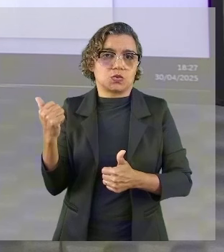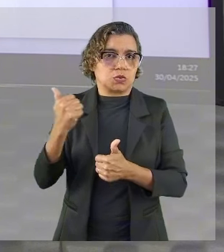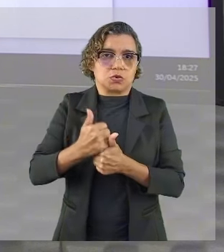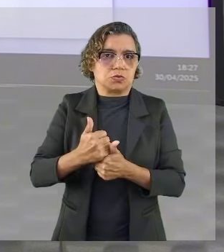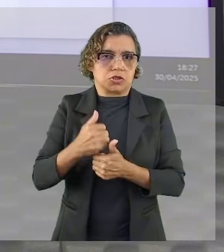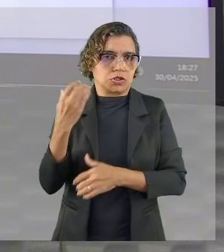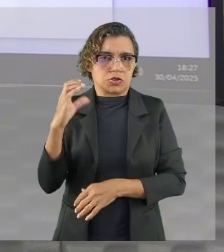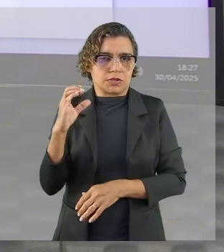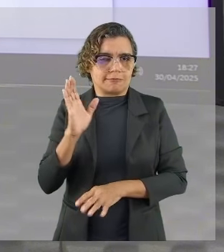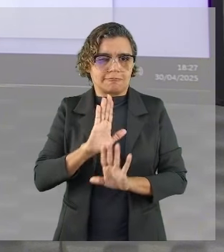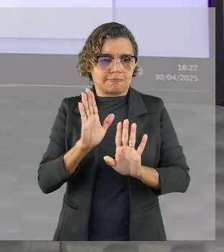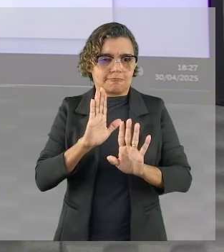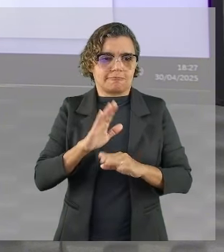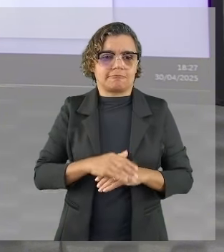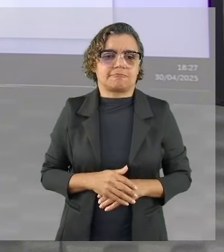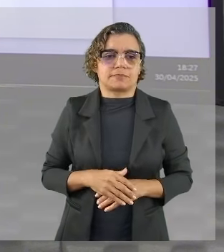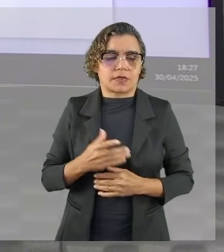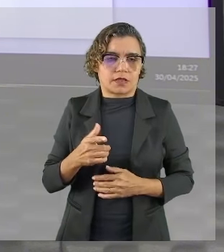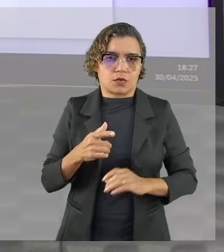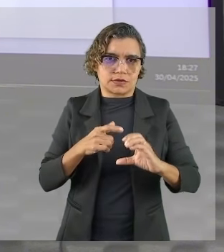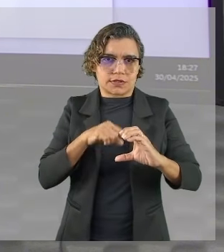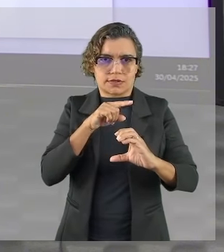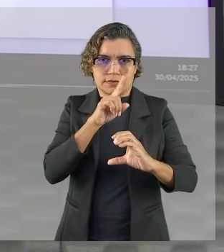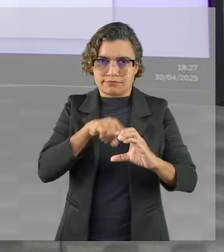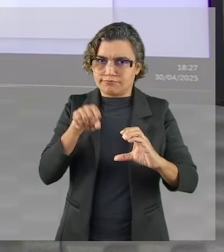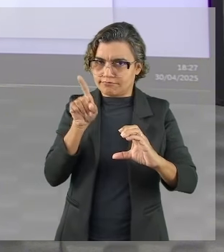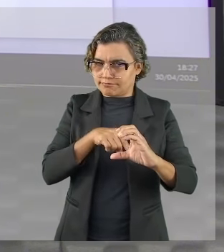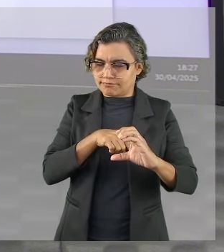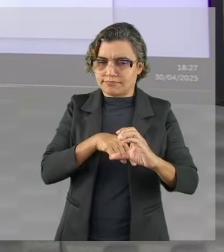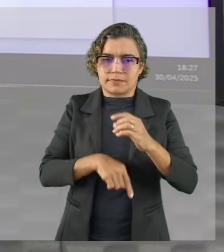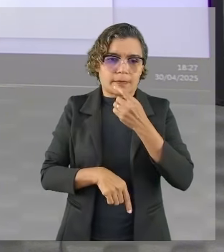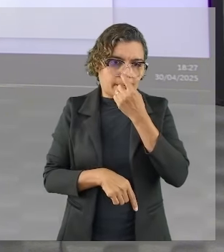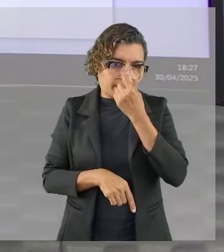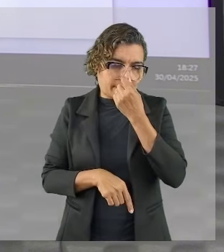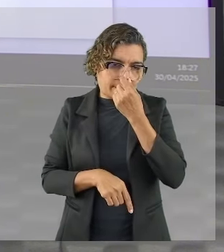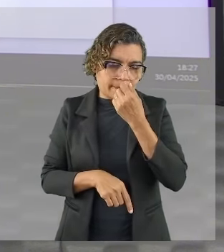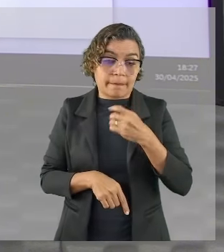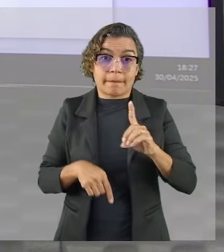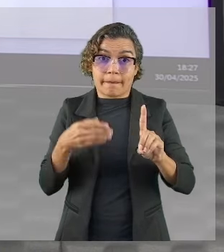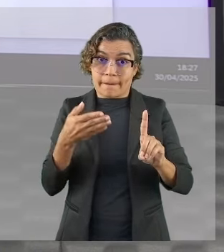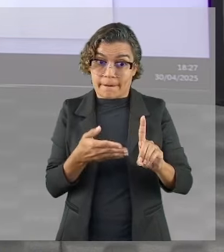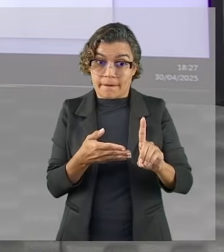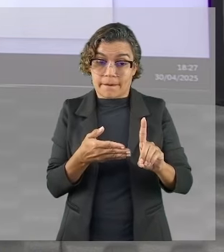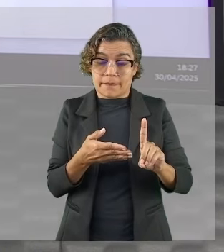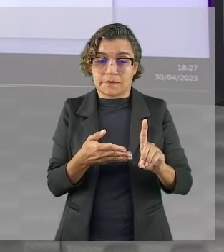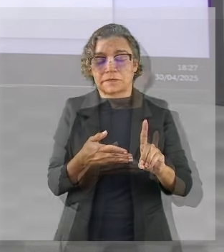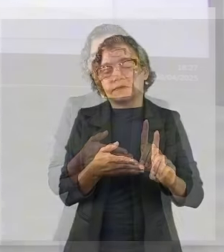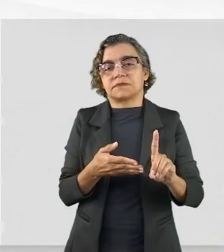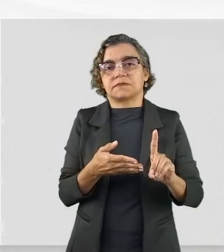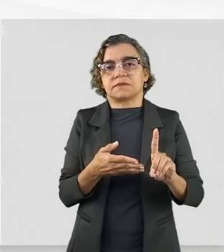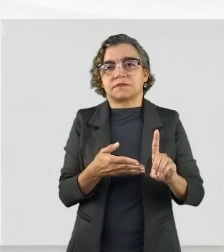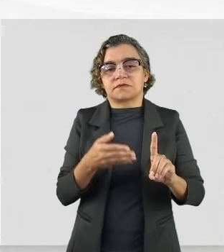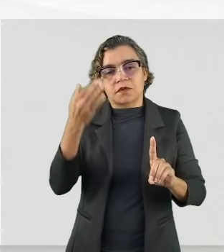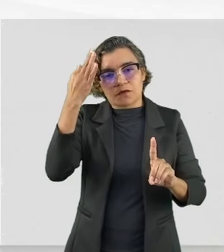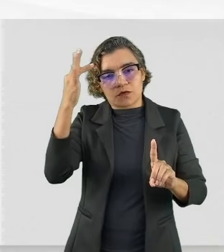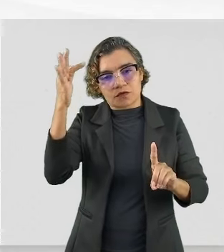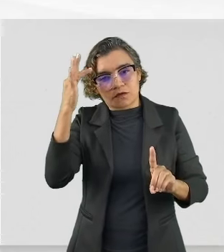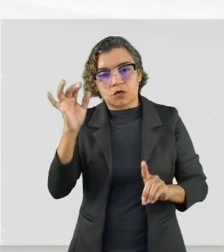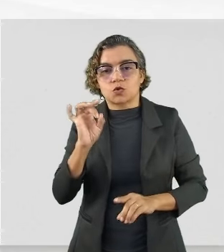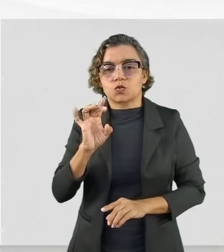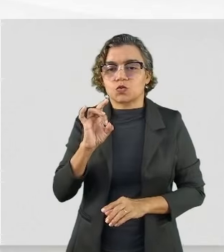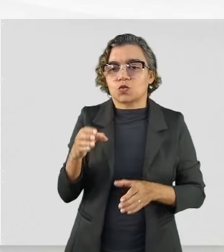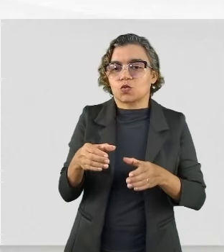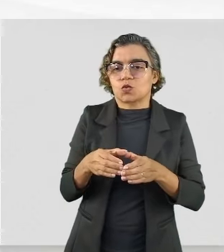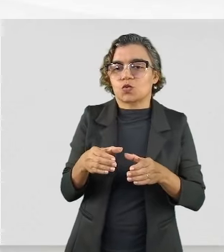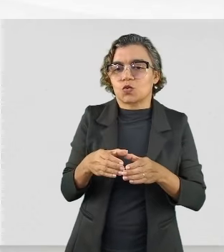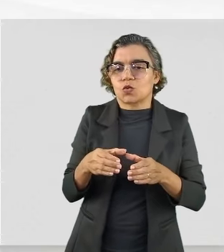uma ciência. Então, essa alternativa está errada, perdão. A letra D diz o seguinte: a filosofia é apenas um conjunto